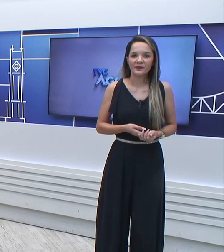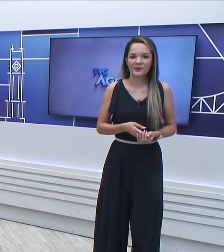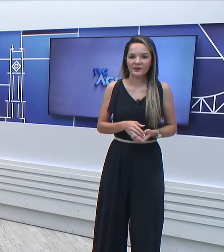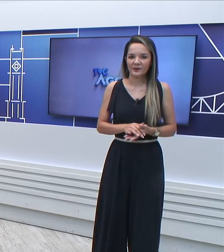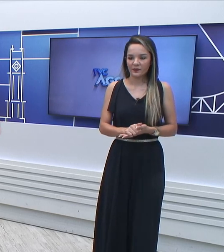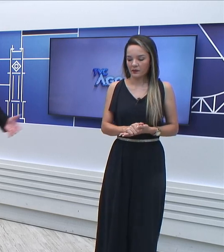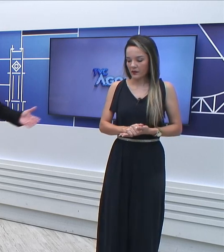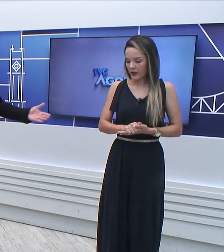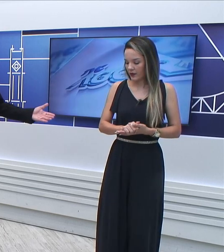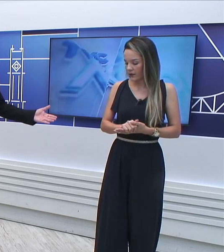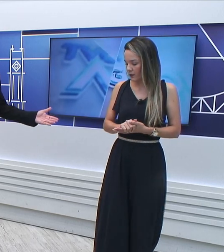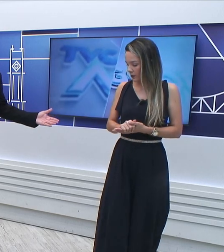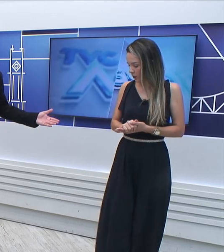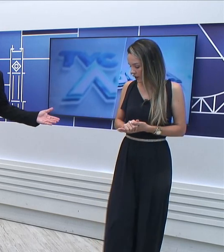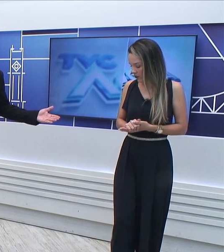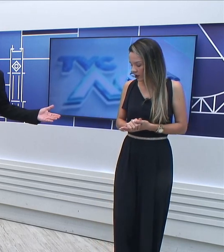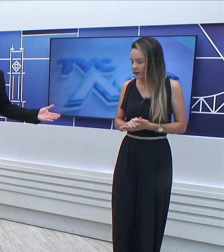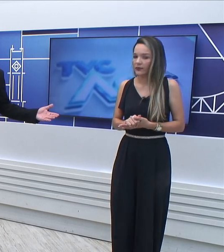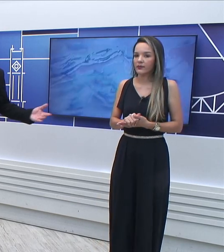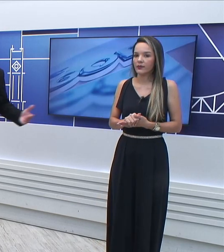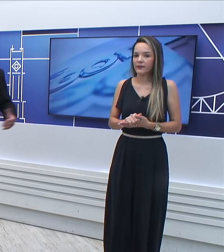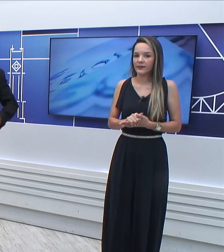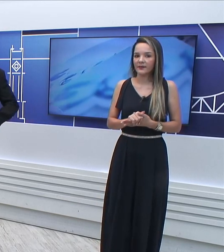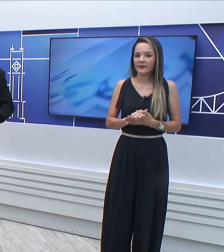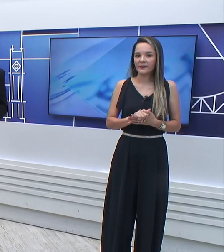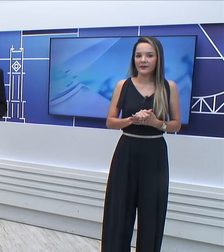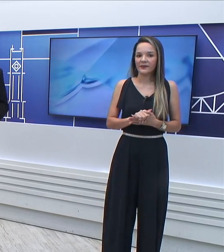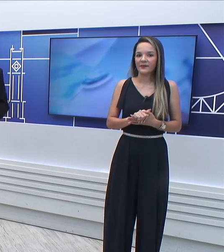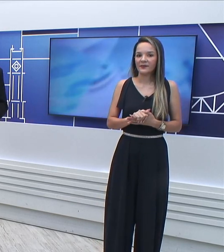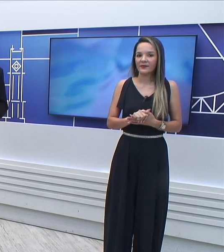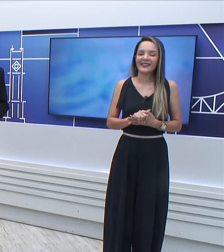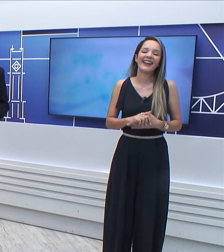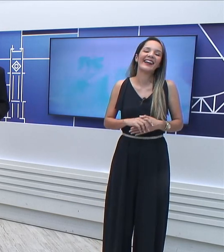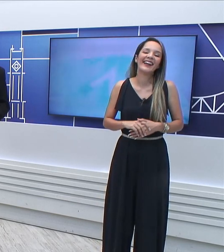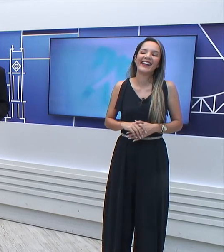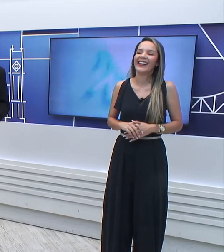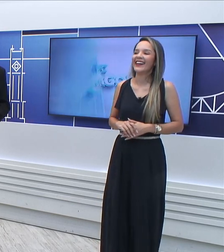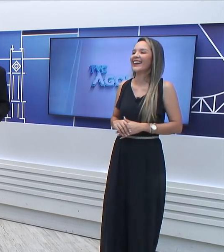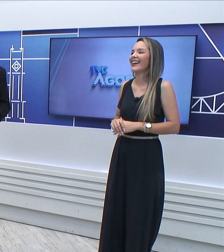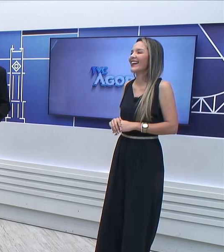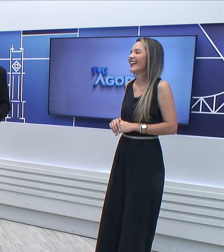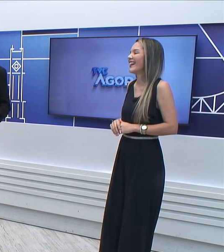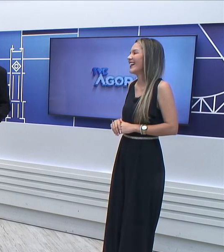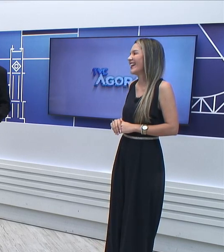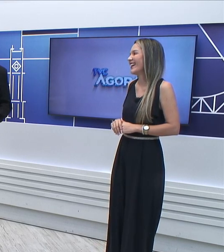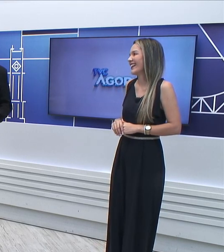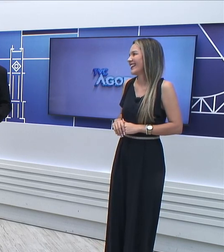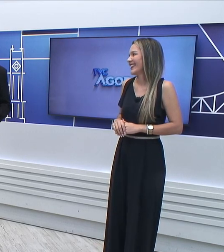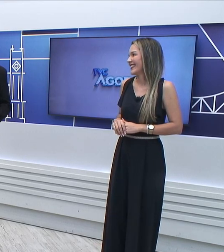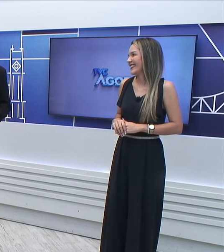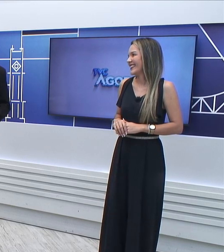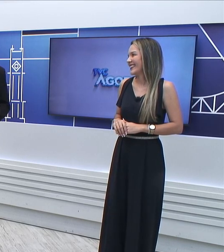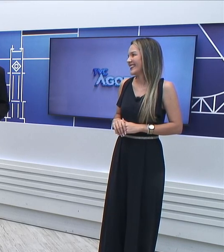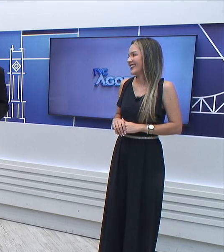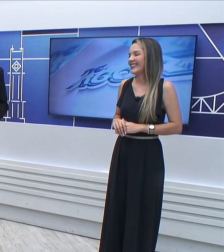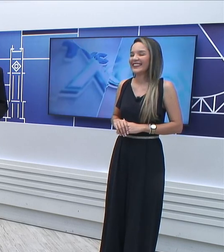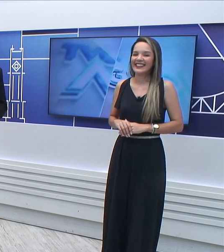um passinho para trás, dona Mari. Olha a elegância de Mari Verdã